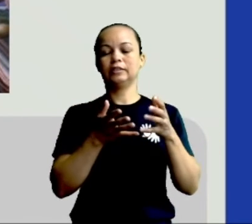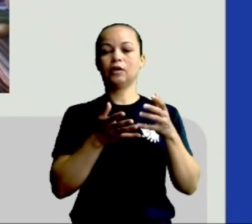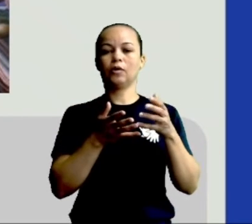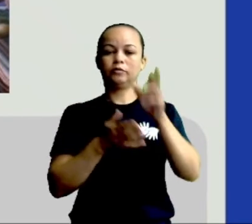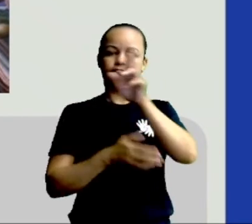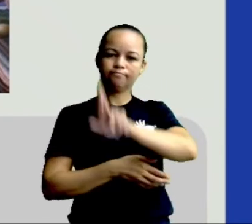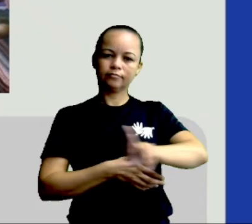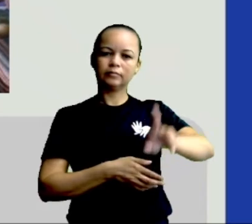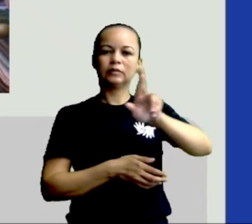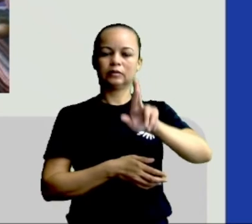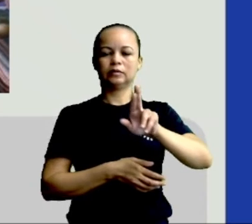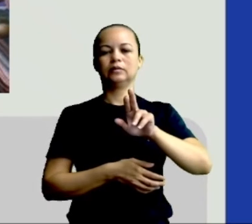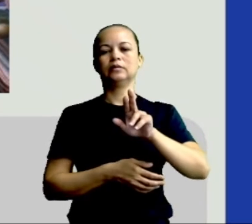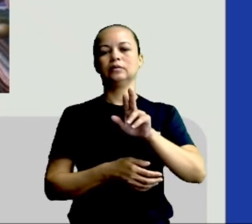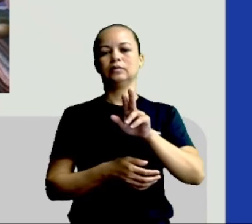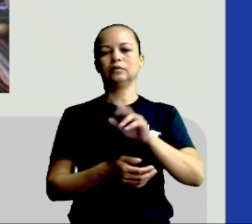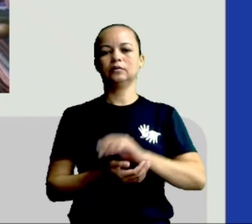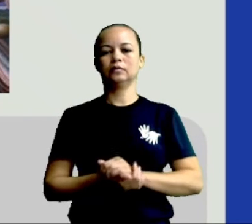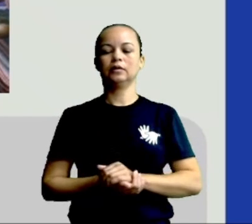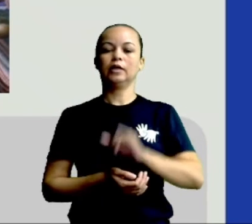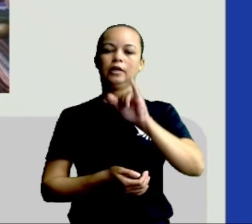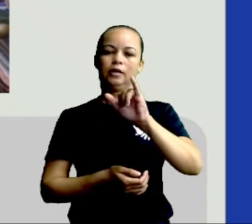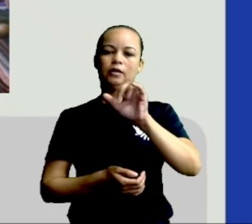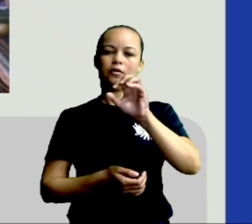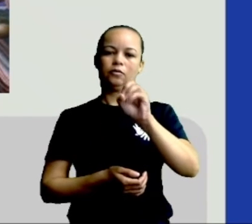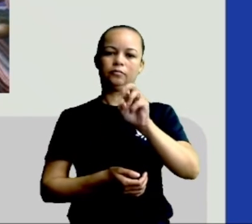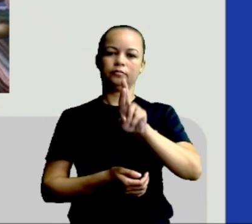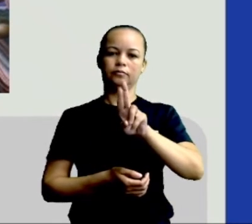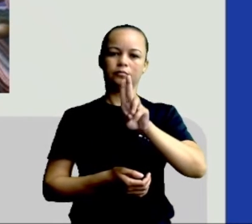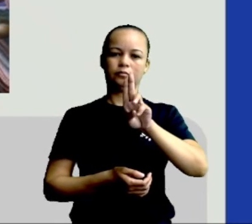na religião Iorubá.